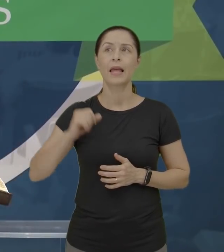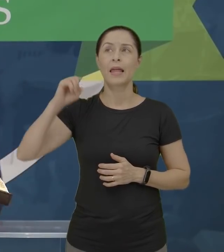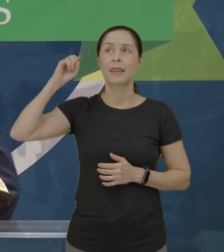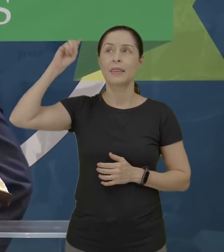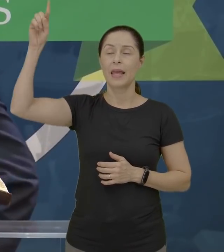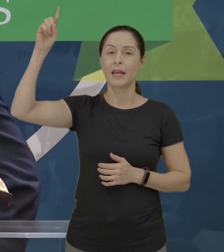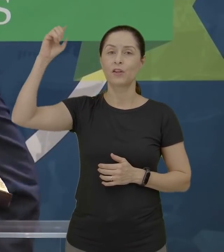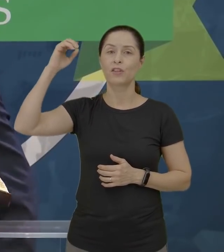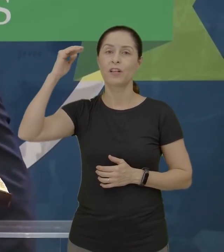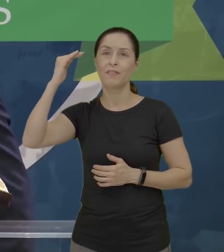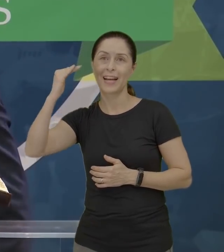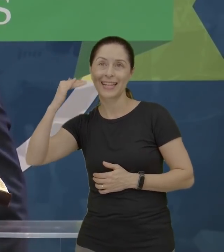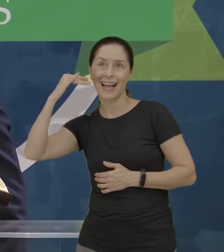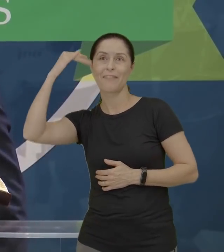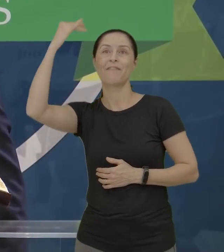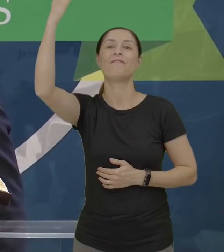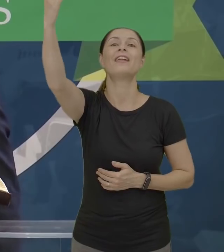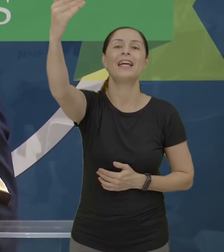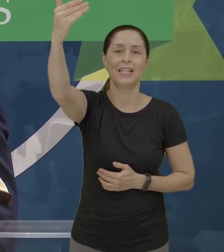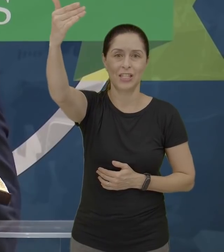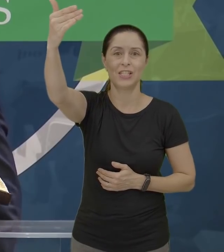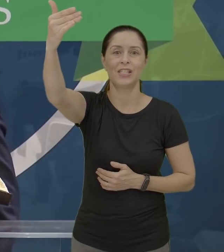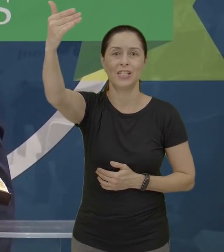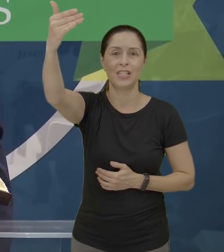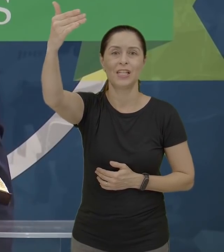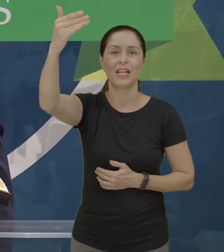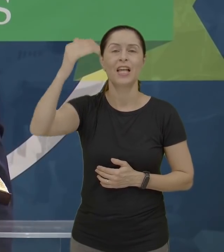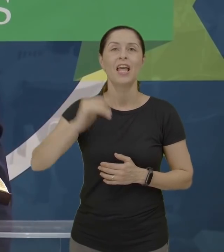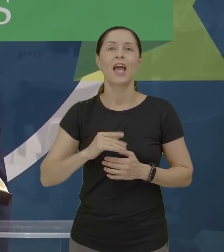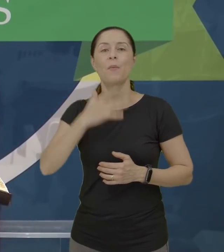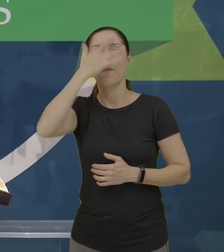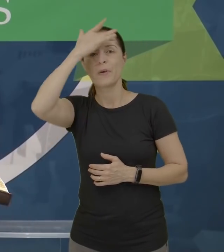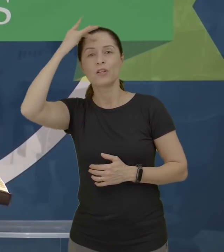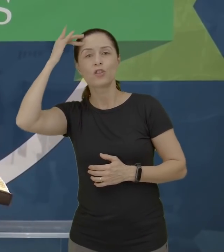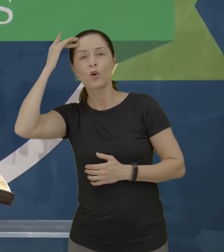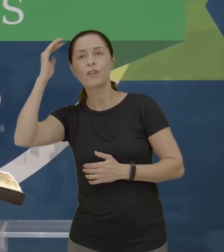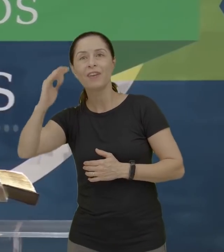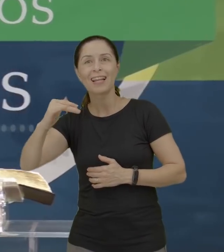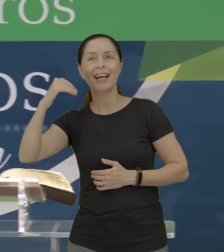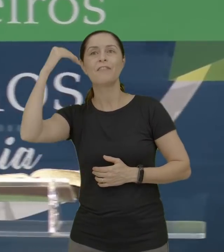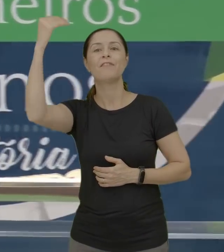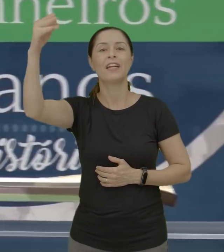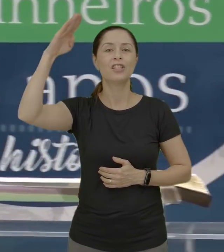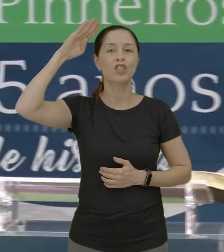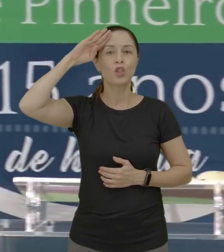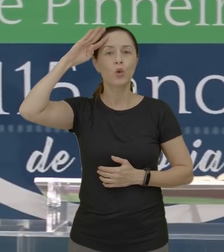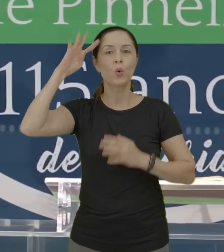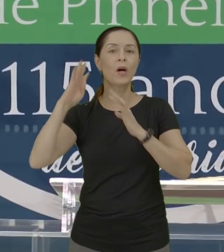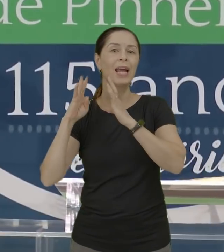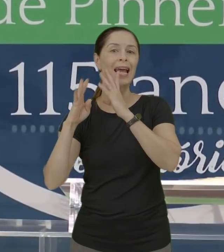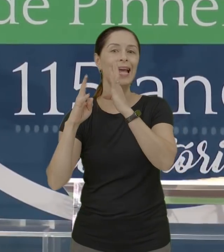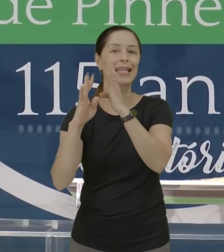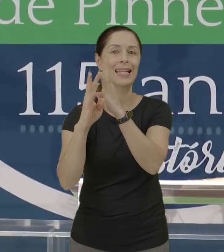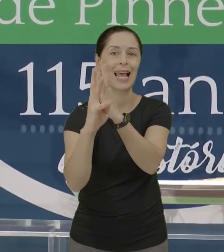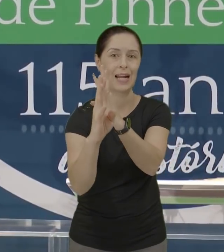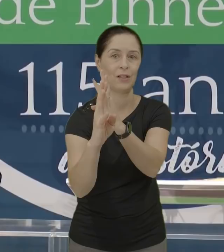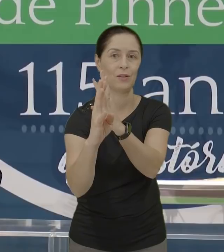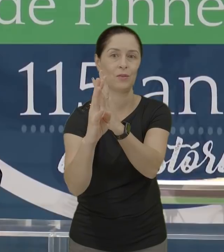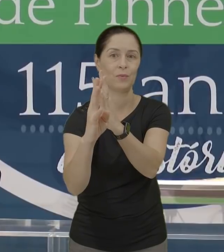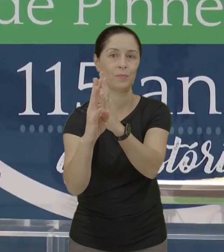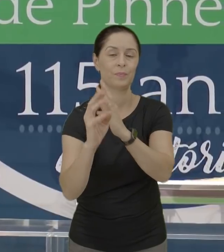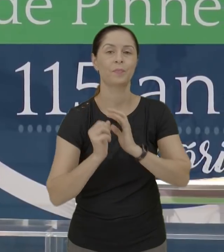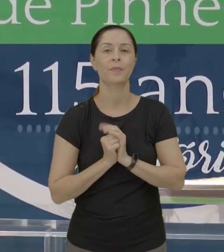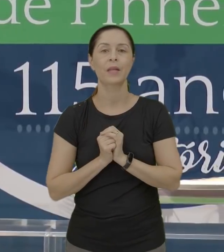batedor, a guarda avançada de um exército. Você já viu quando tem uma